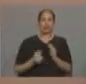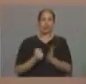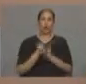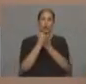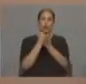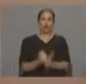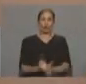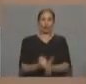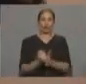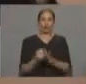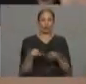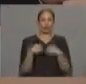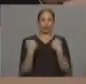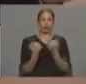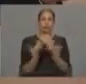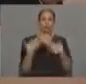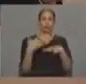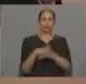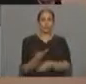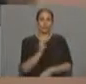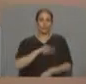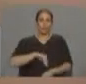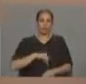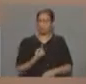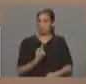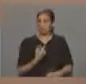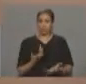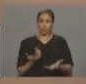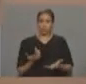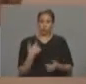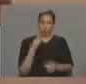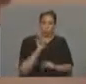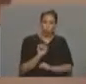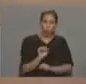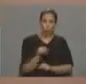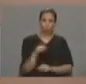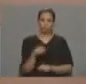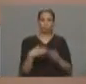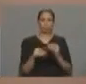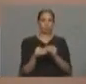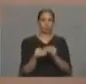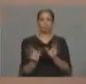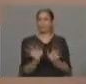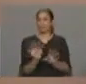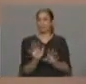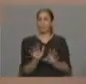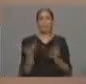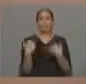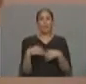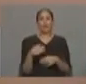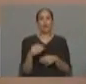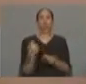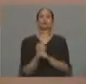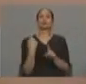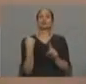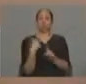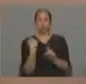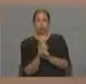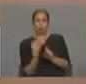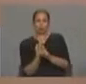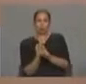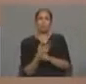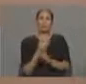nós não estamos contra inicial e social estamos contra as causas que levam as pessoas a necessitarem do